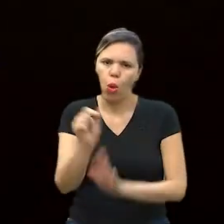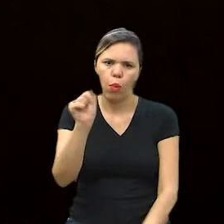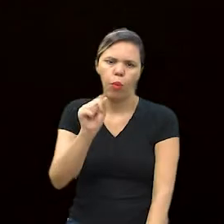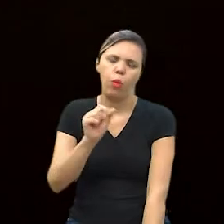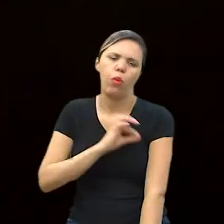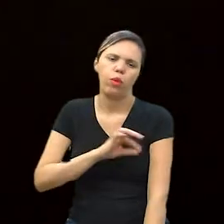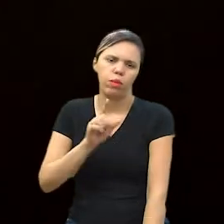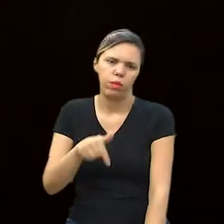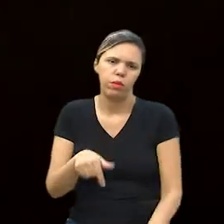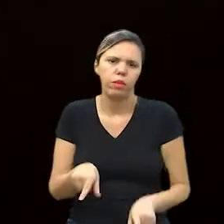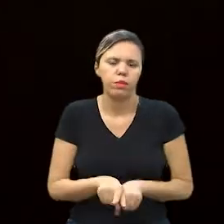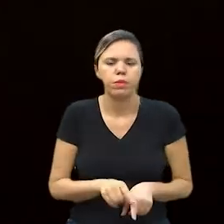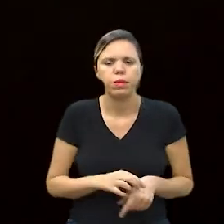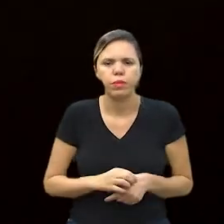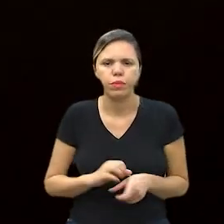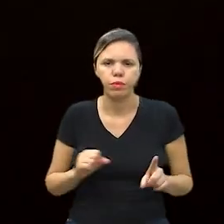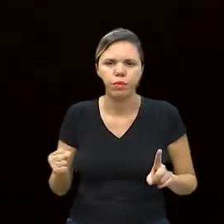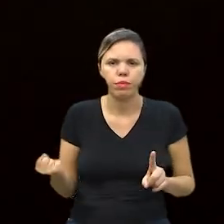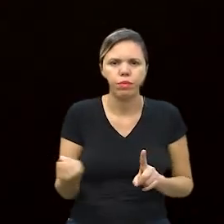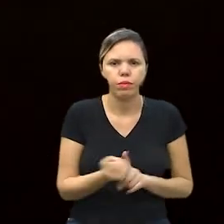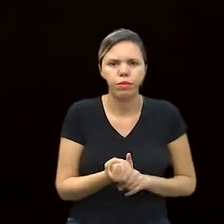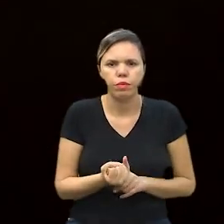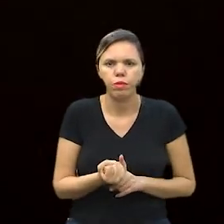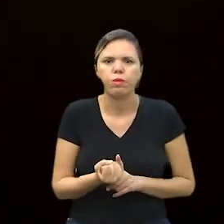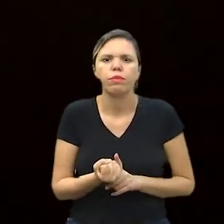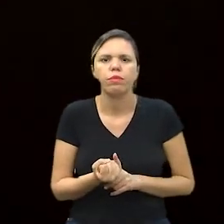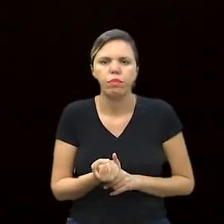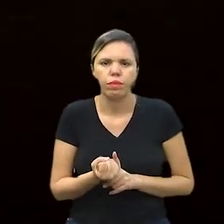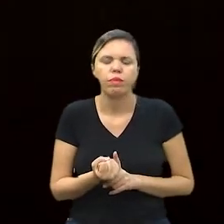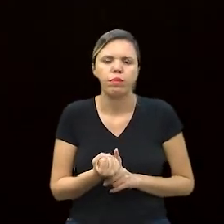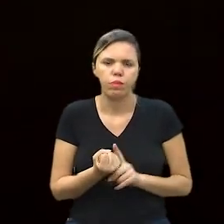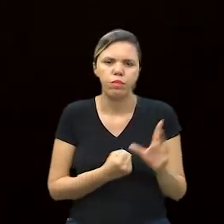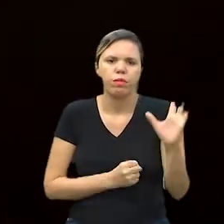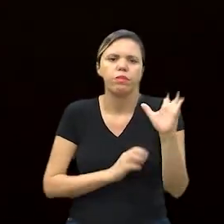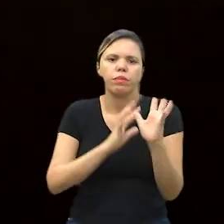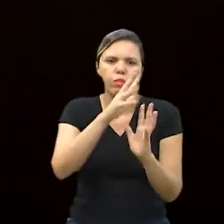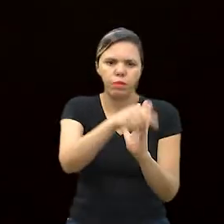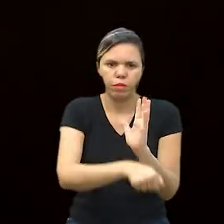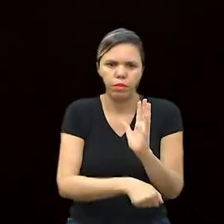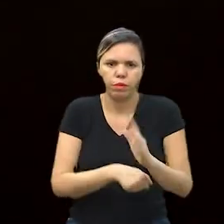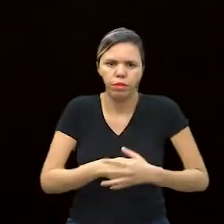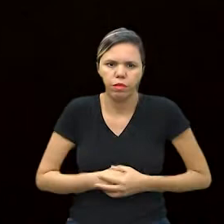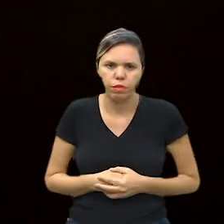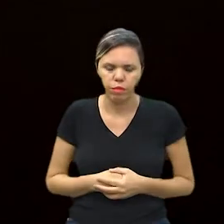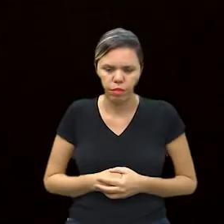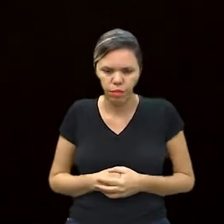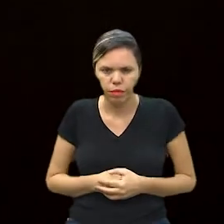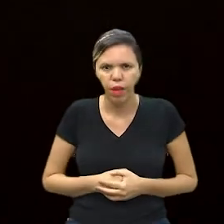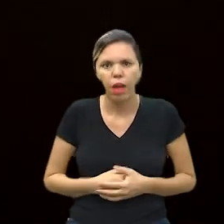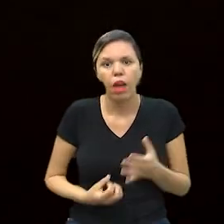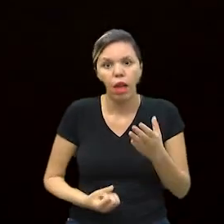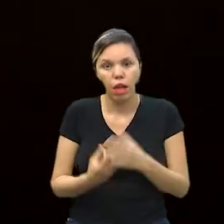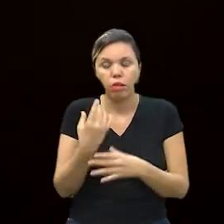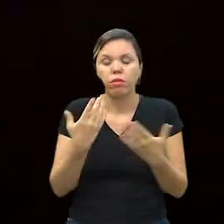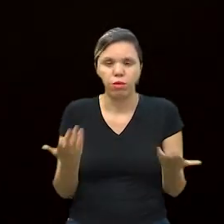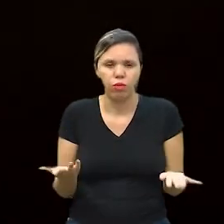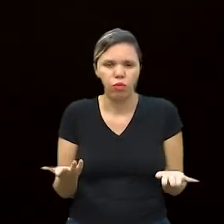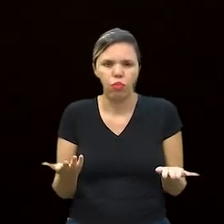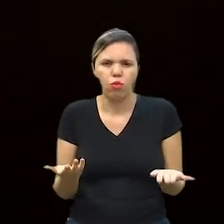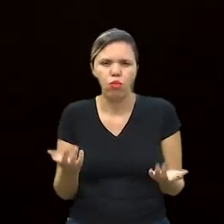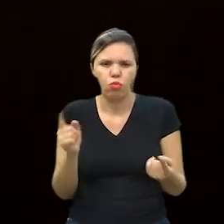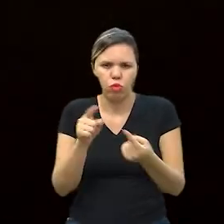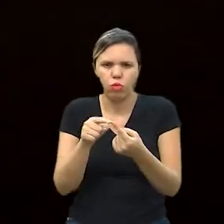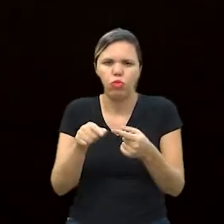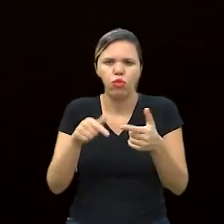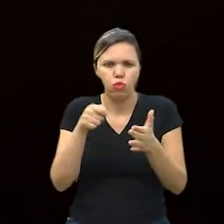ganho, da renda, mas esse olhar social, esse olhar ambiental E você, como se diz, é fruto desse